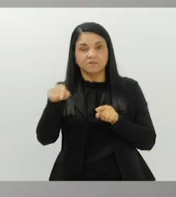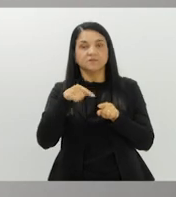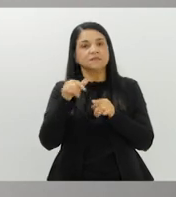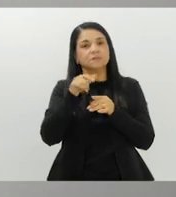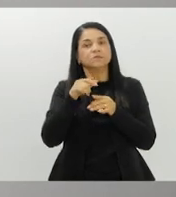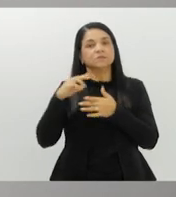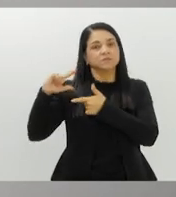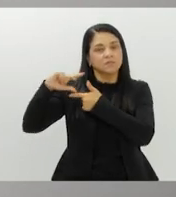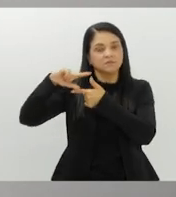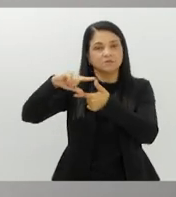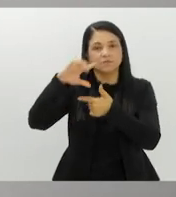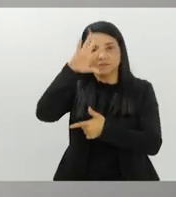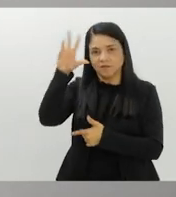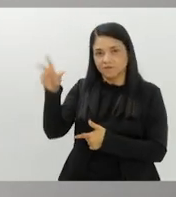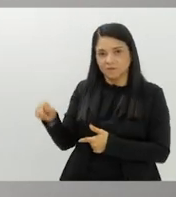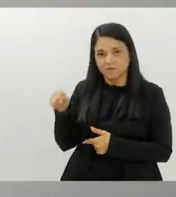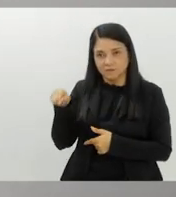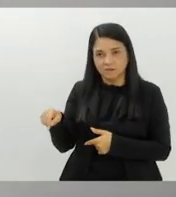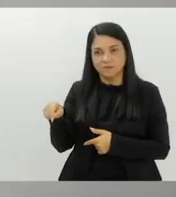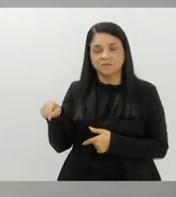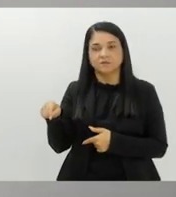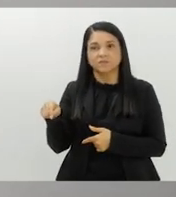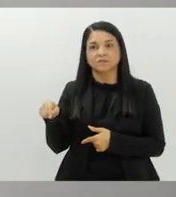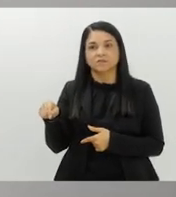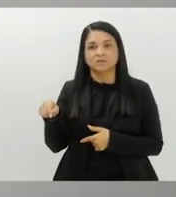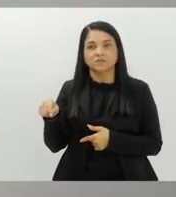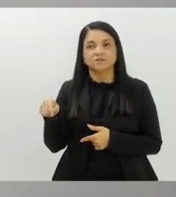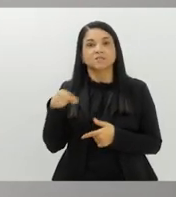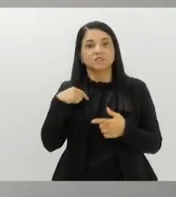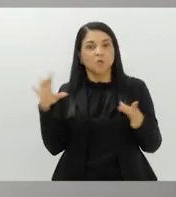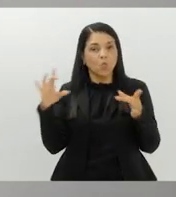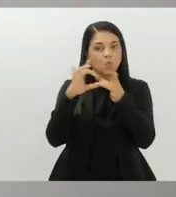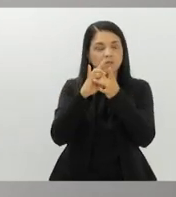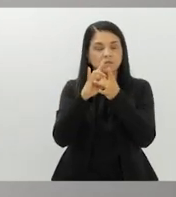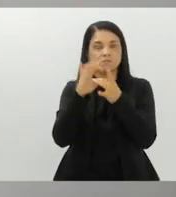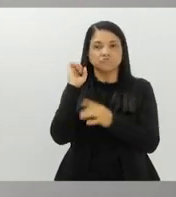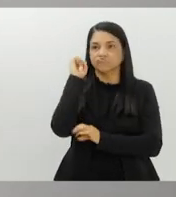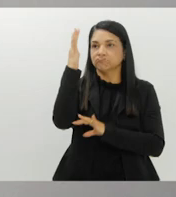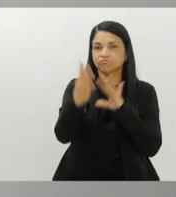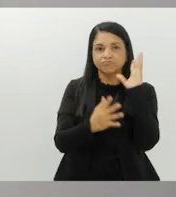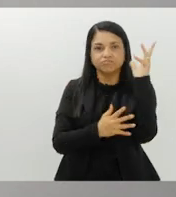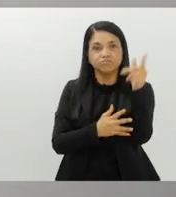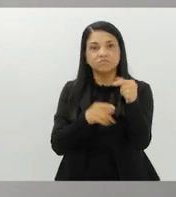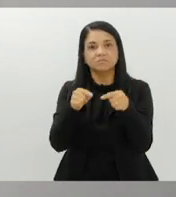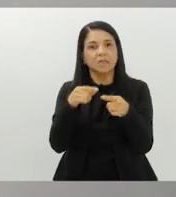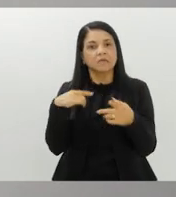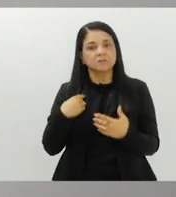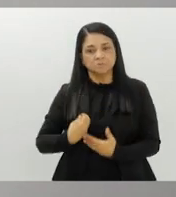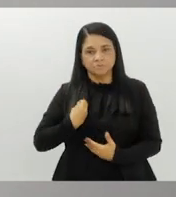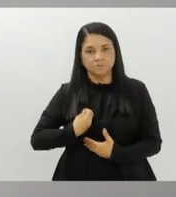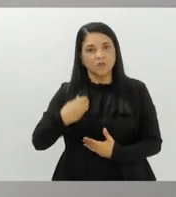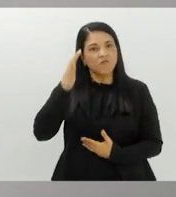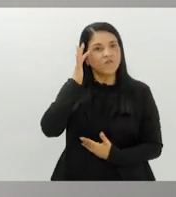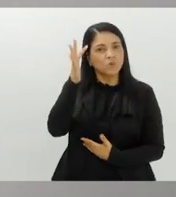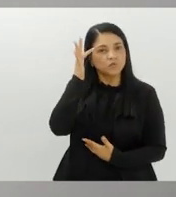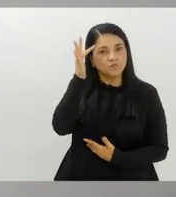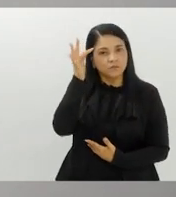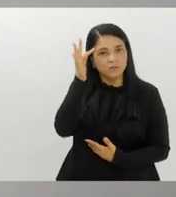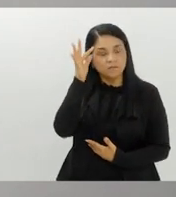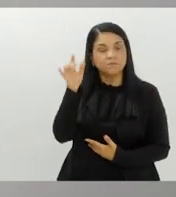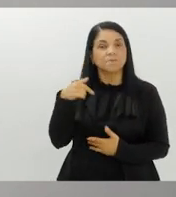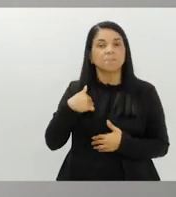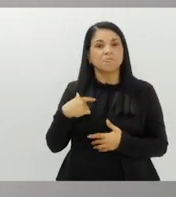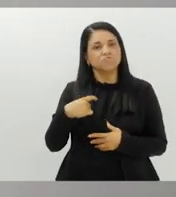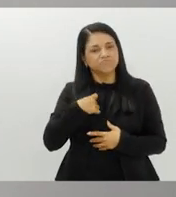tradições africanas, e essa conexão com a natureza faz parte da nossa filosofia. Né, e